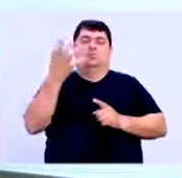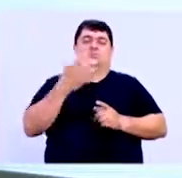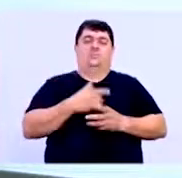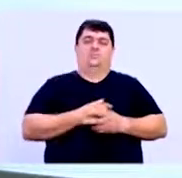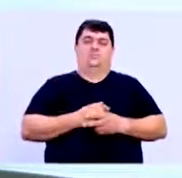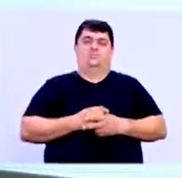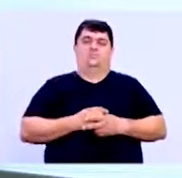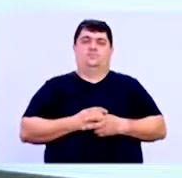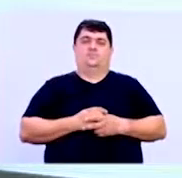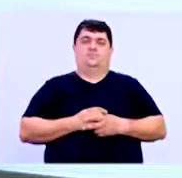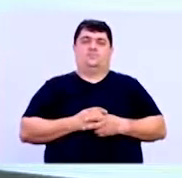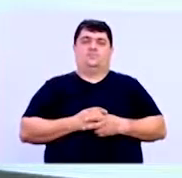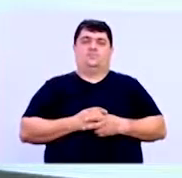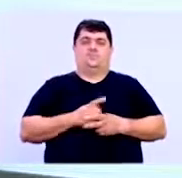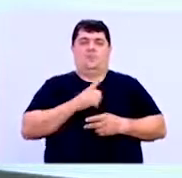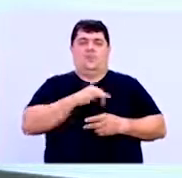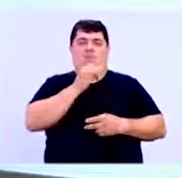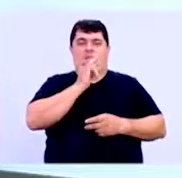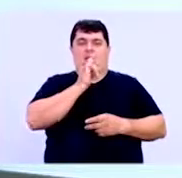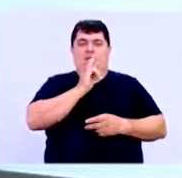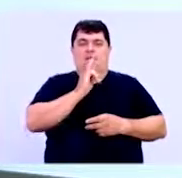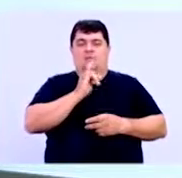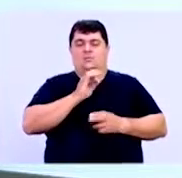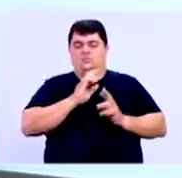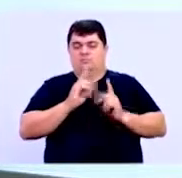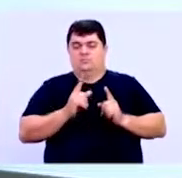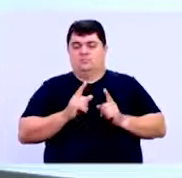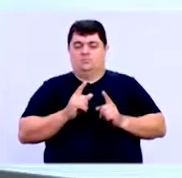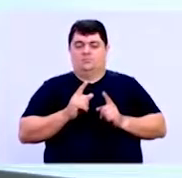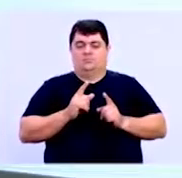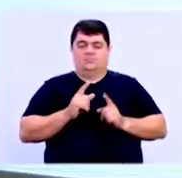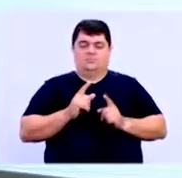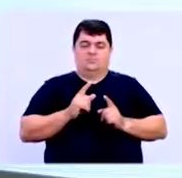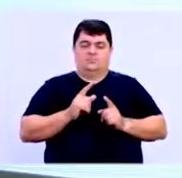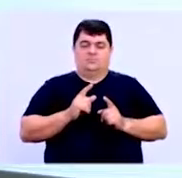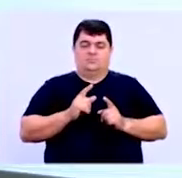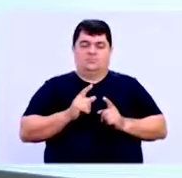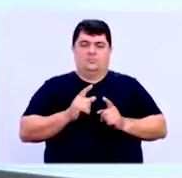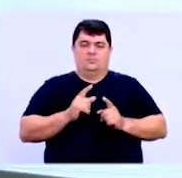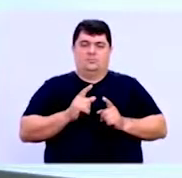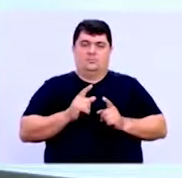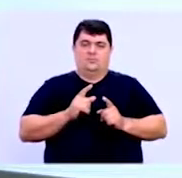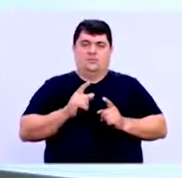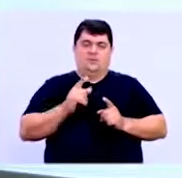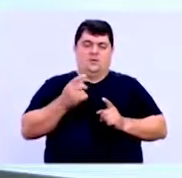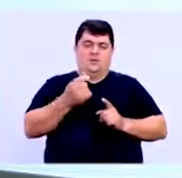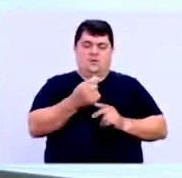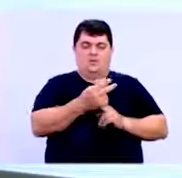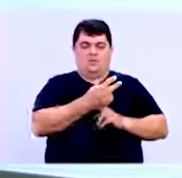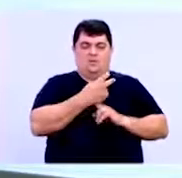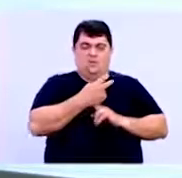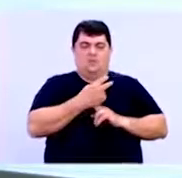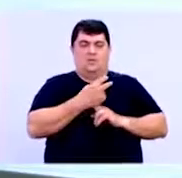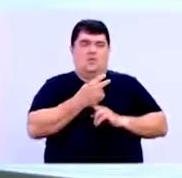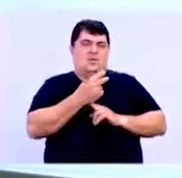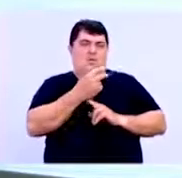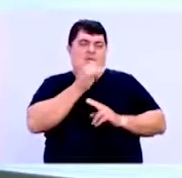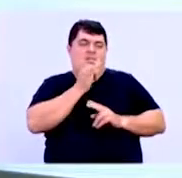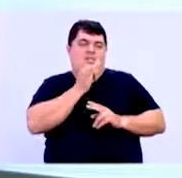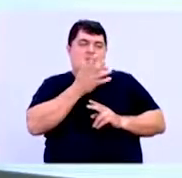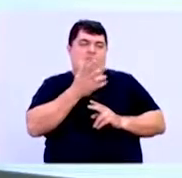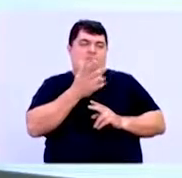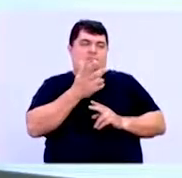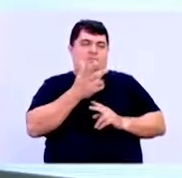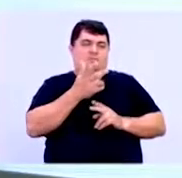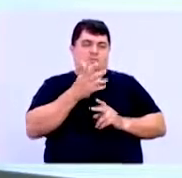está colocando análise de cenário. Diferentemente de uma empresa ter que fazer a tomada do empréstimo quando ela não gerencia as